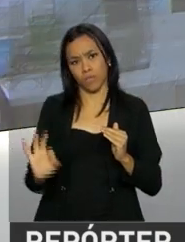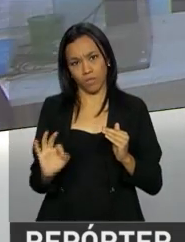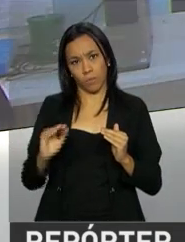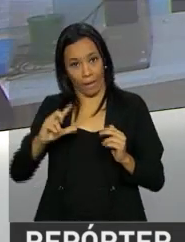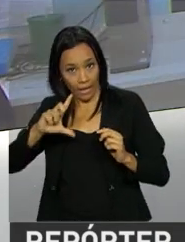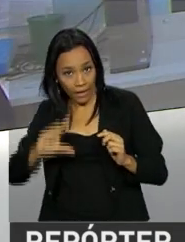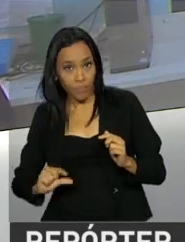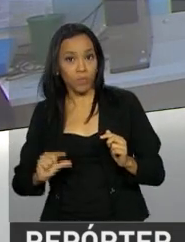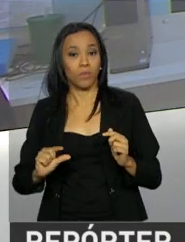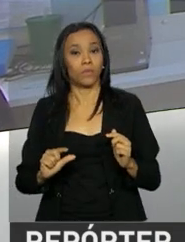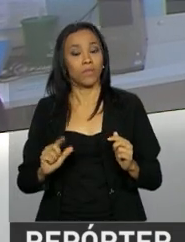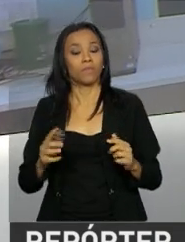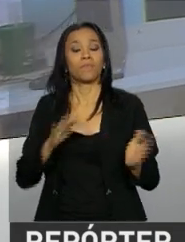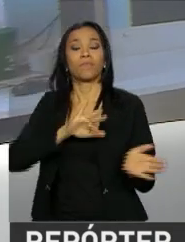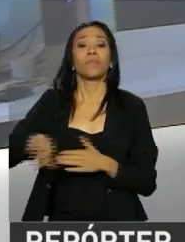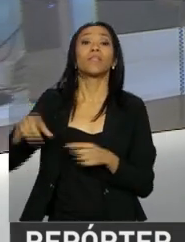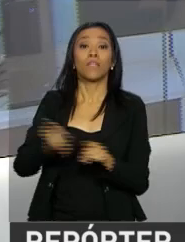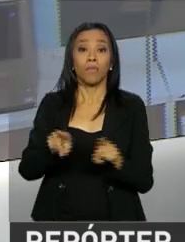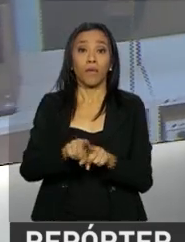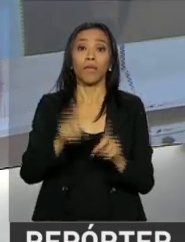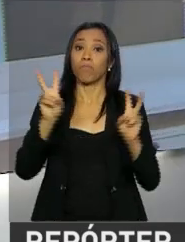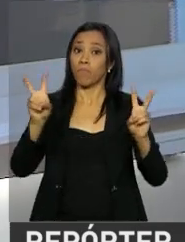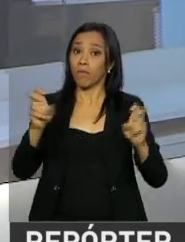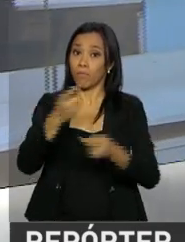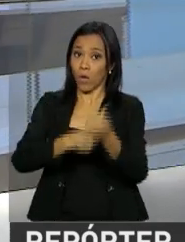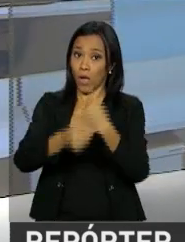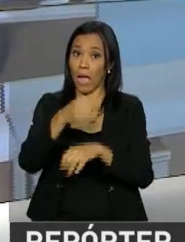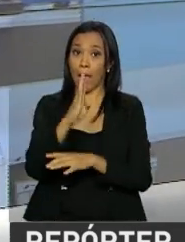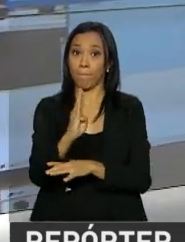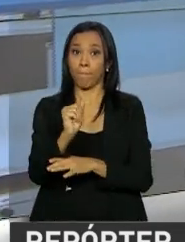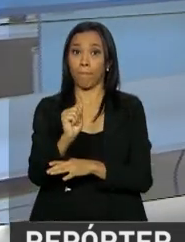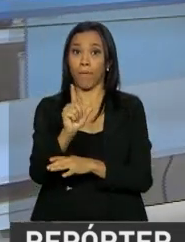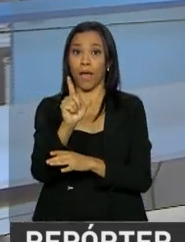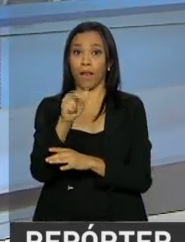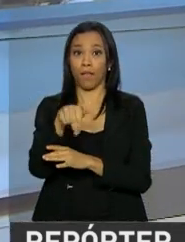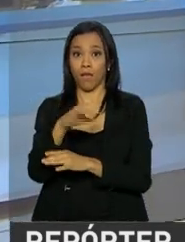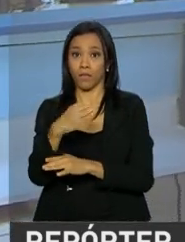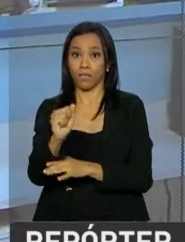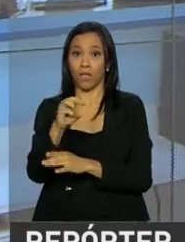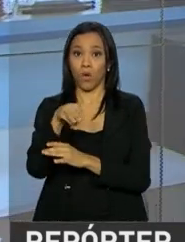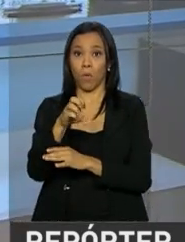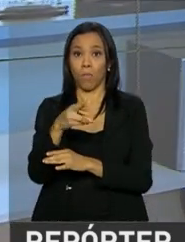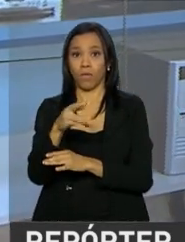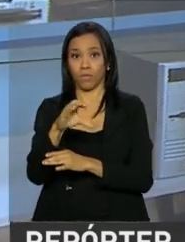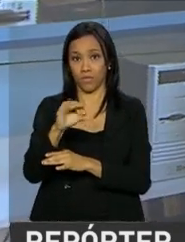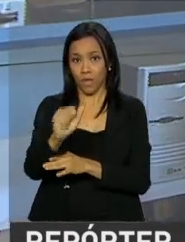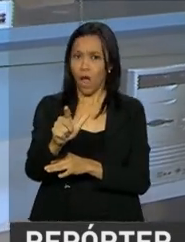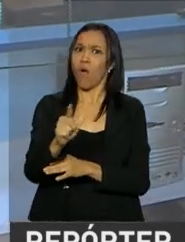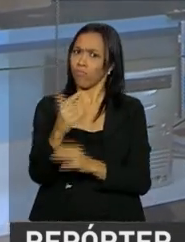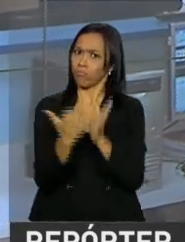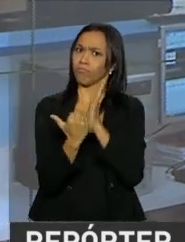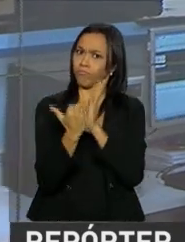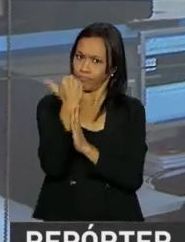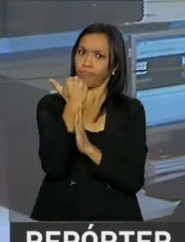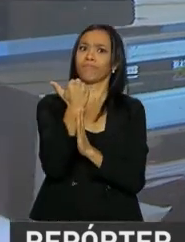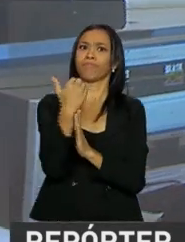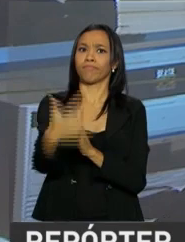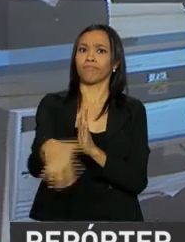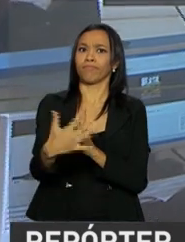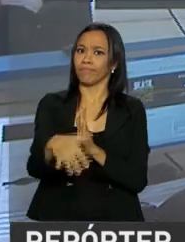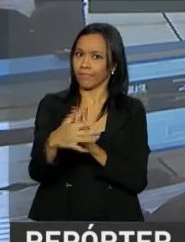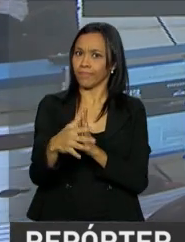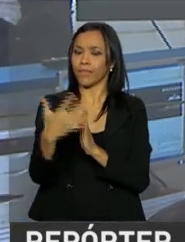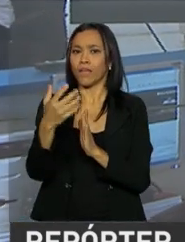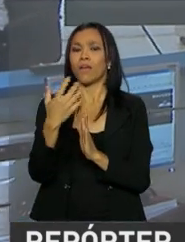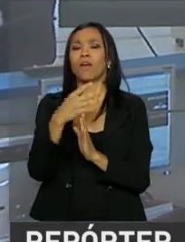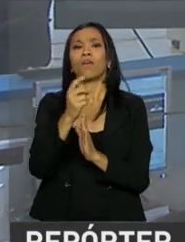8,7%. E ainda falando de economia, a balança comercial brasileira registrou em agosto mais um superávit. No acumulado do ano,